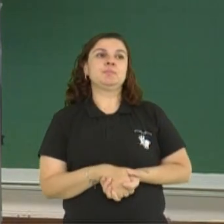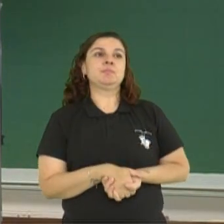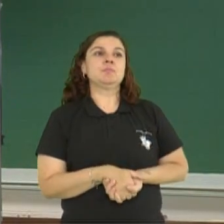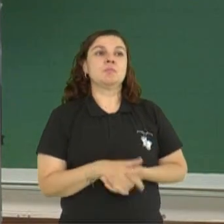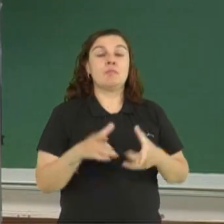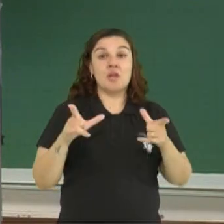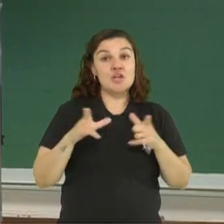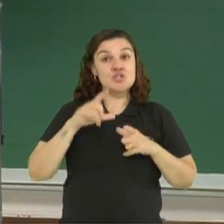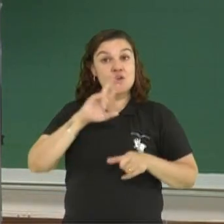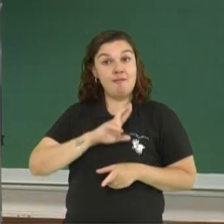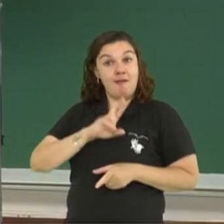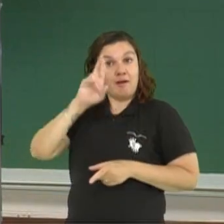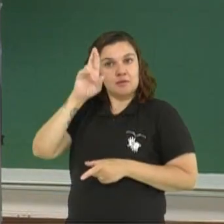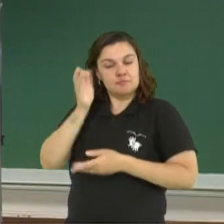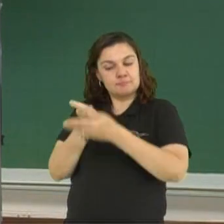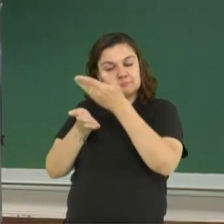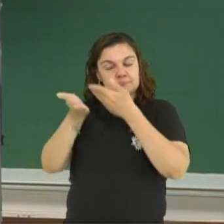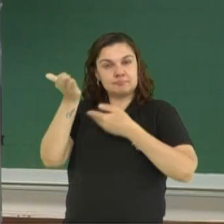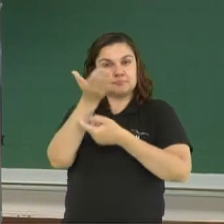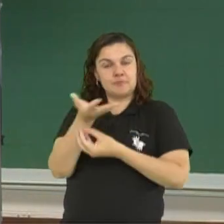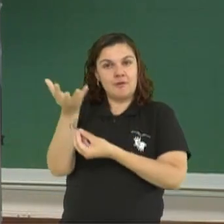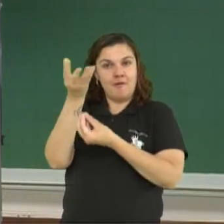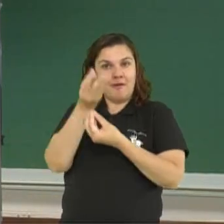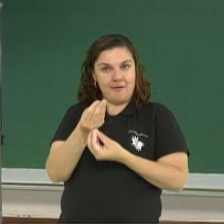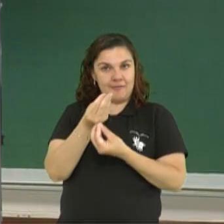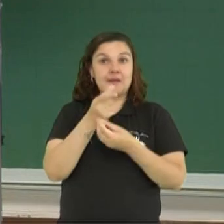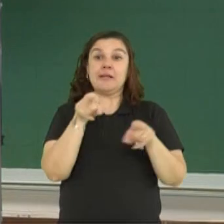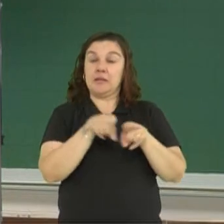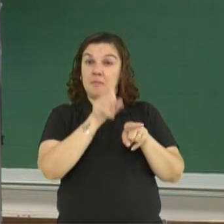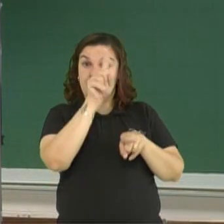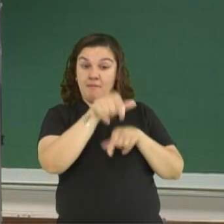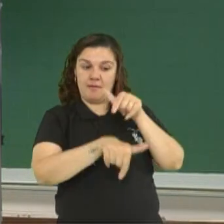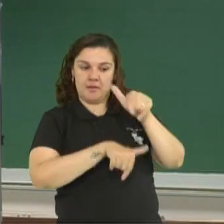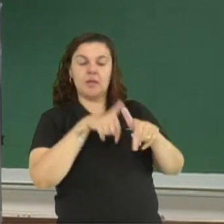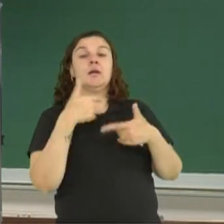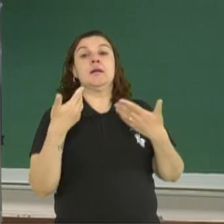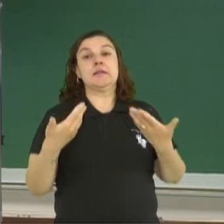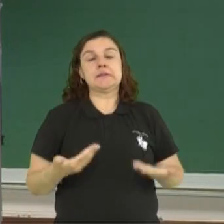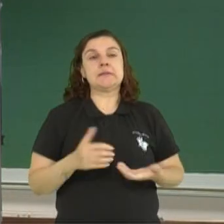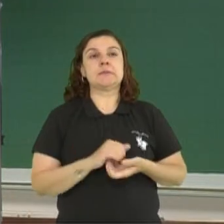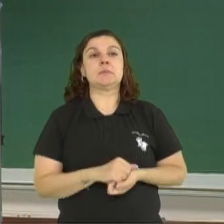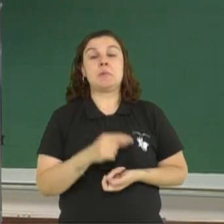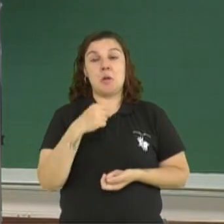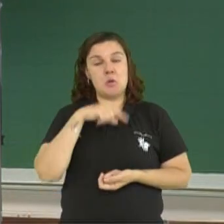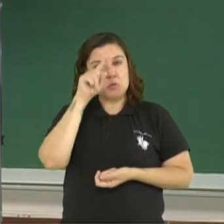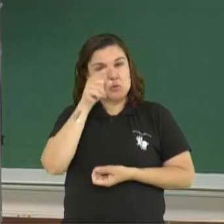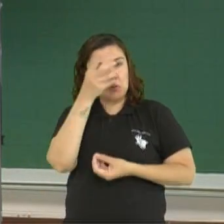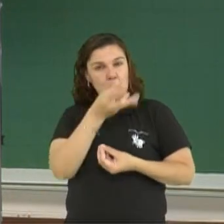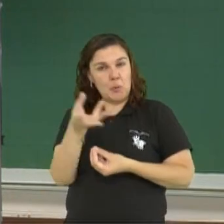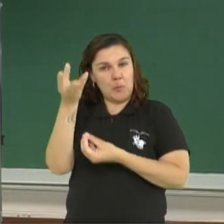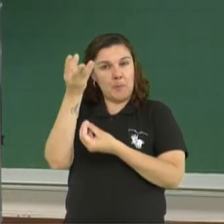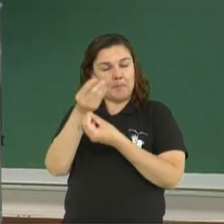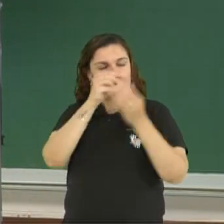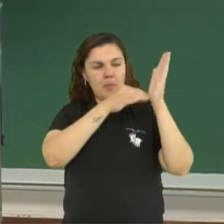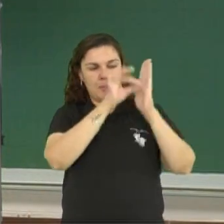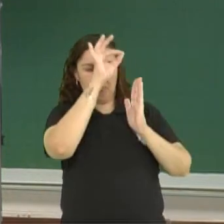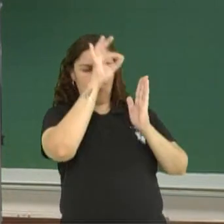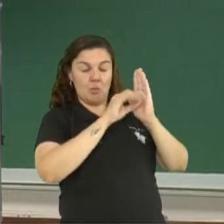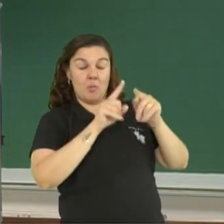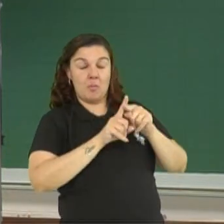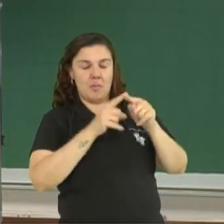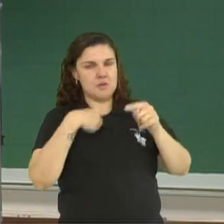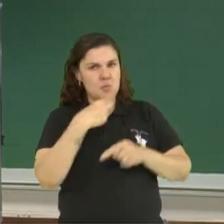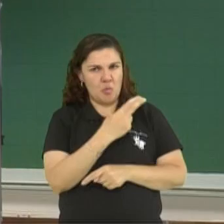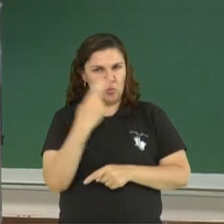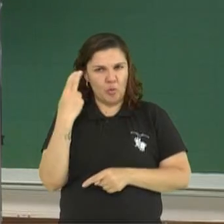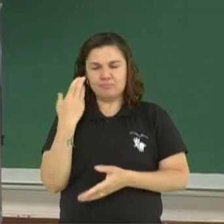forte da religião com a arte. A arte lá também era ofício, ou seja, eu era um pintor, eu servia como pintor, mas o meu nome